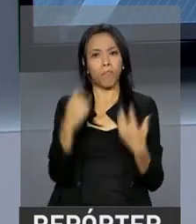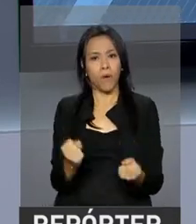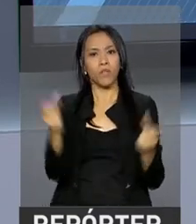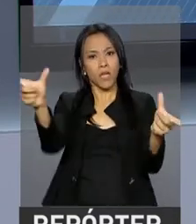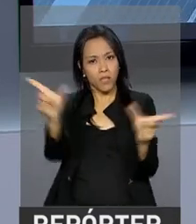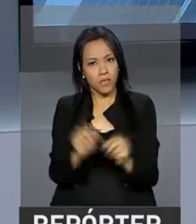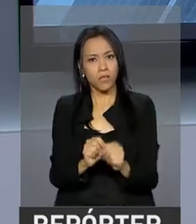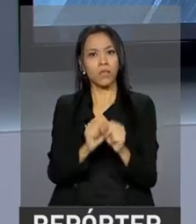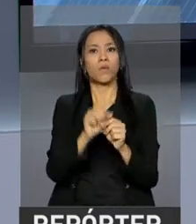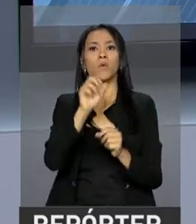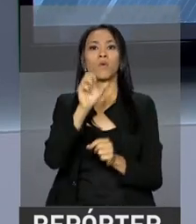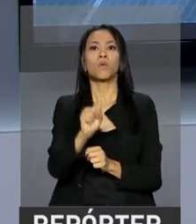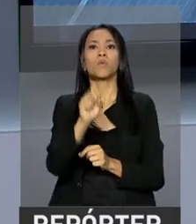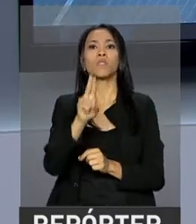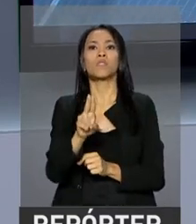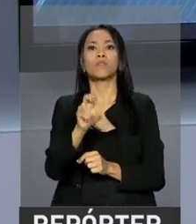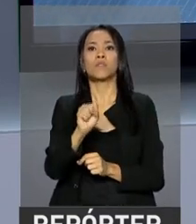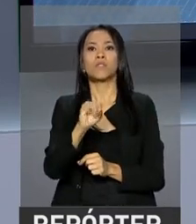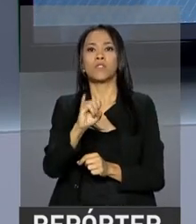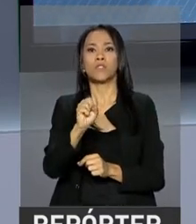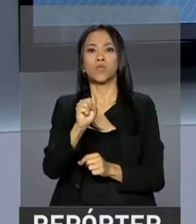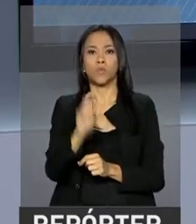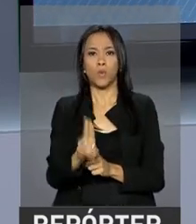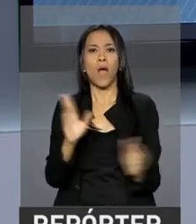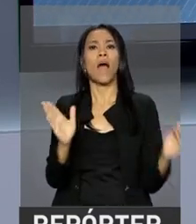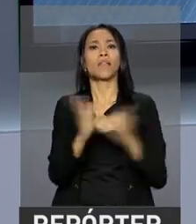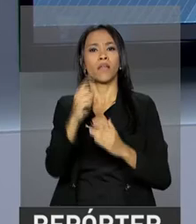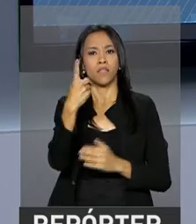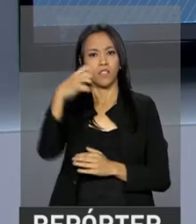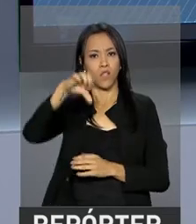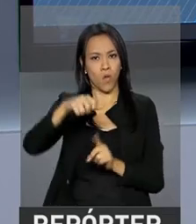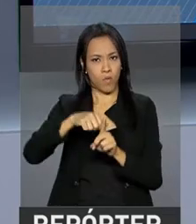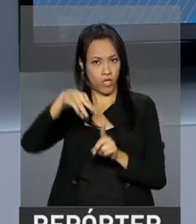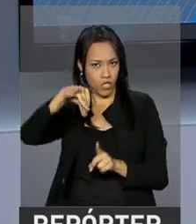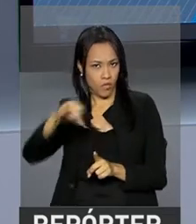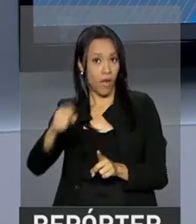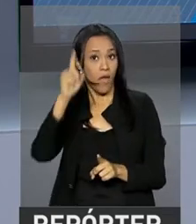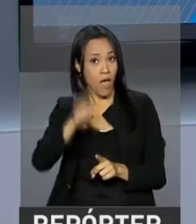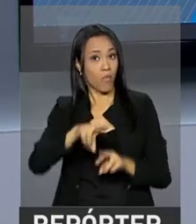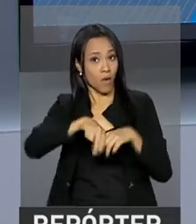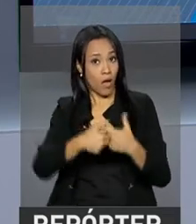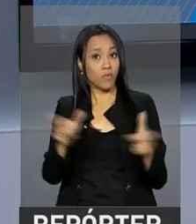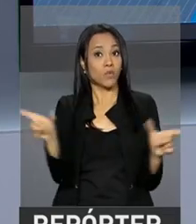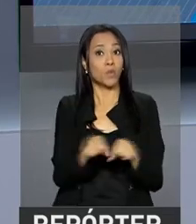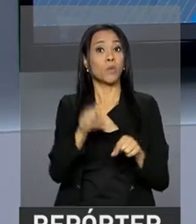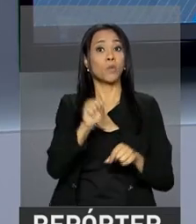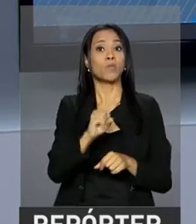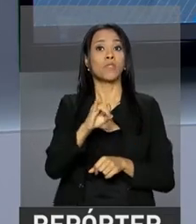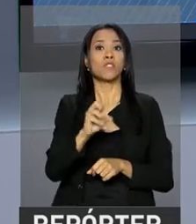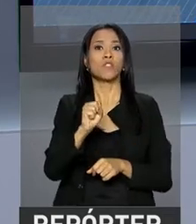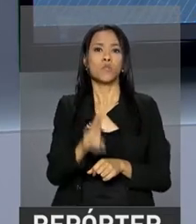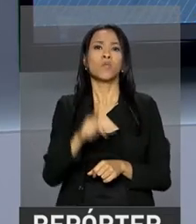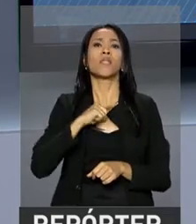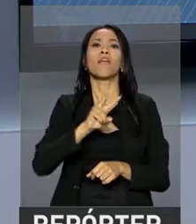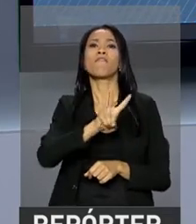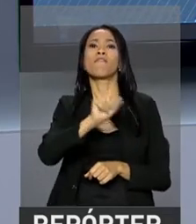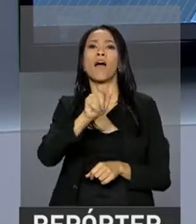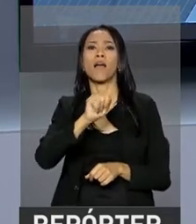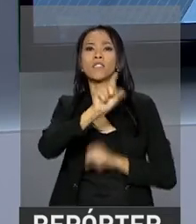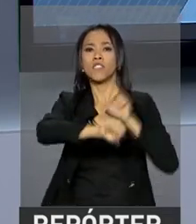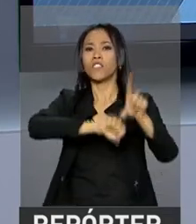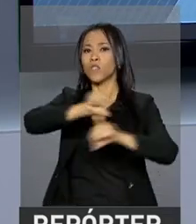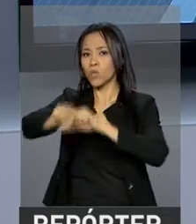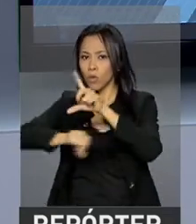de Seleção Unificada, o SISU, até o próximo dia 19 de maio. É por meio do SISU que as universidades oferecem vagas e